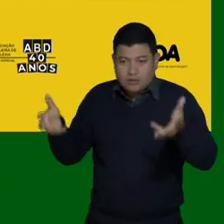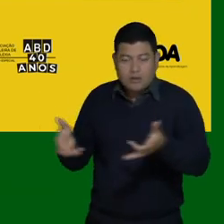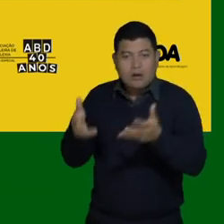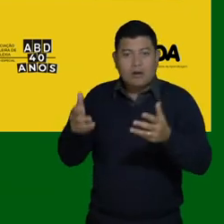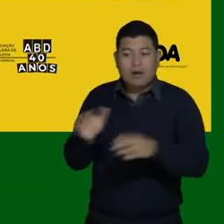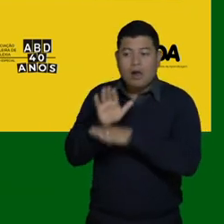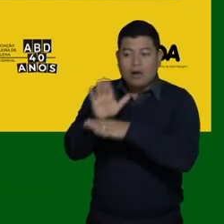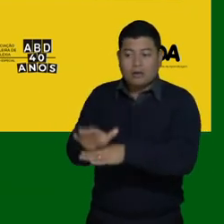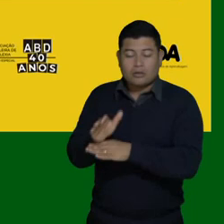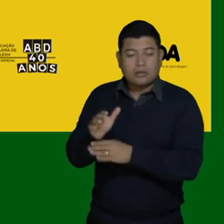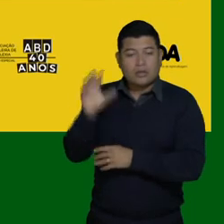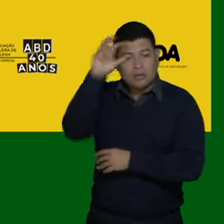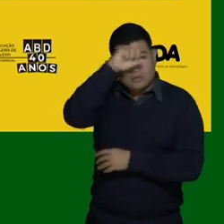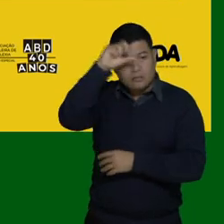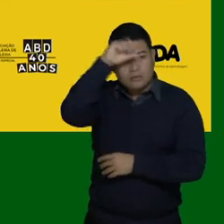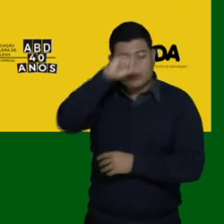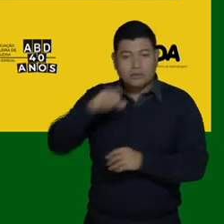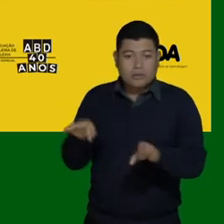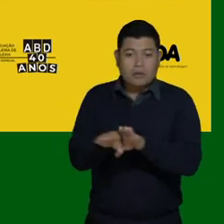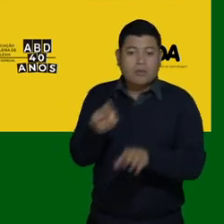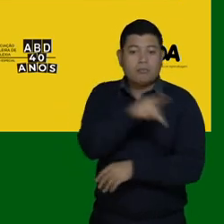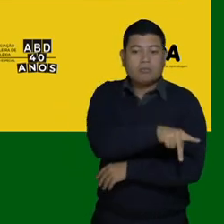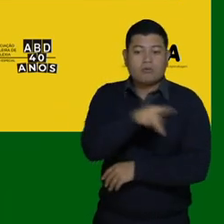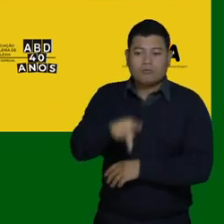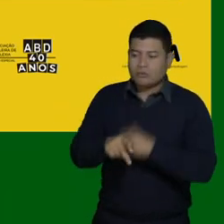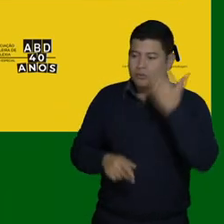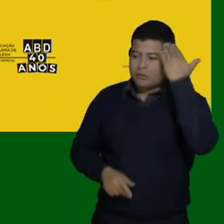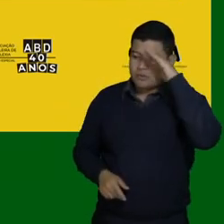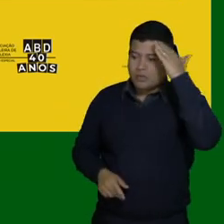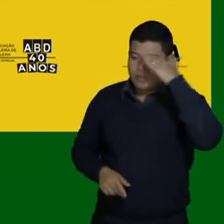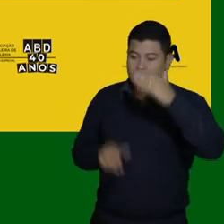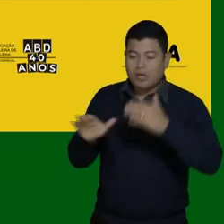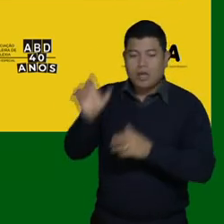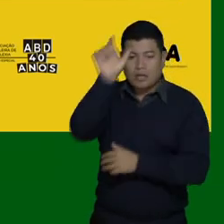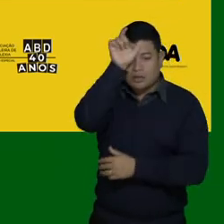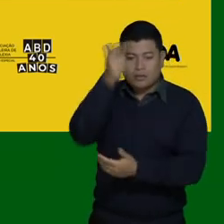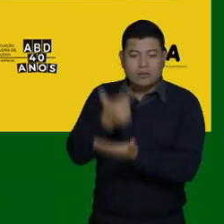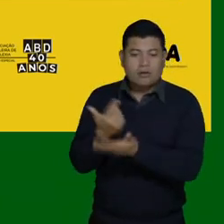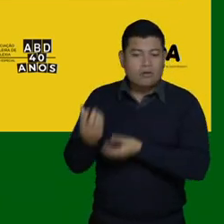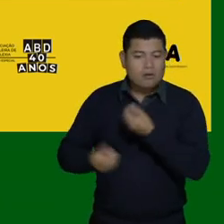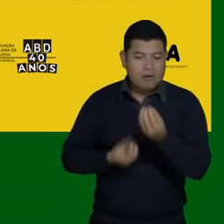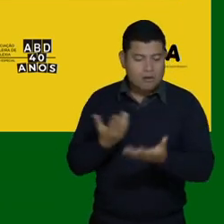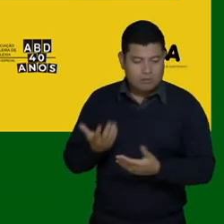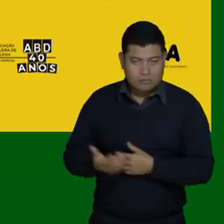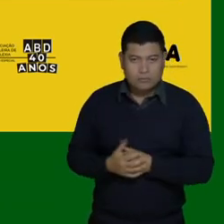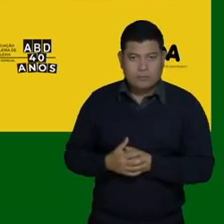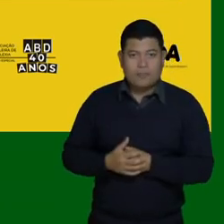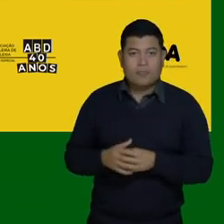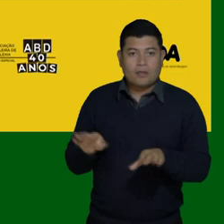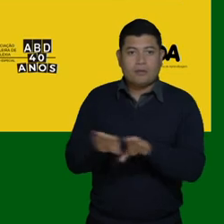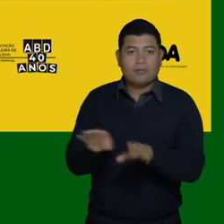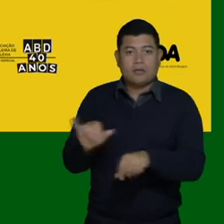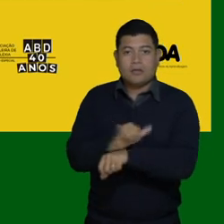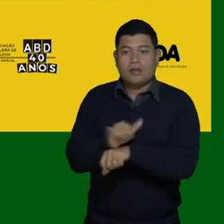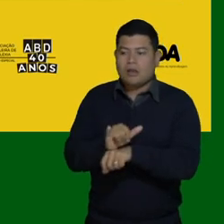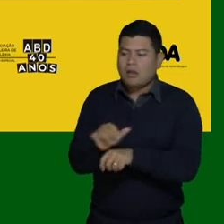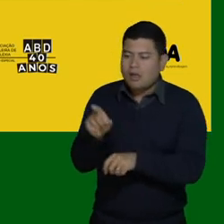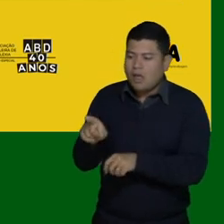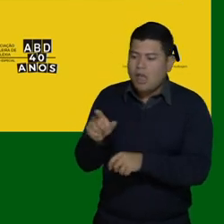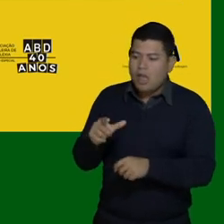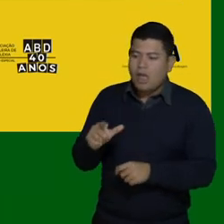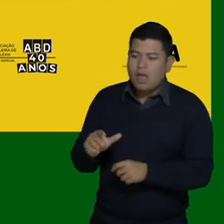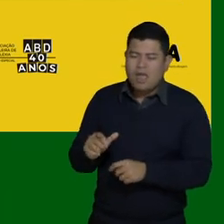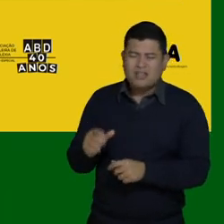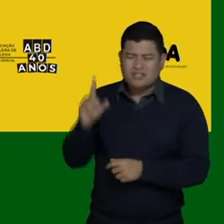a compreensão dos Professores es H seja o método que for né sem perceber Qual é a maior dificuldade dele